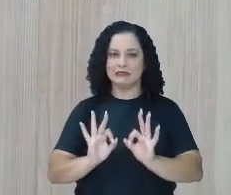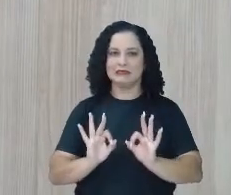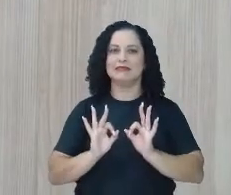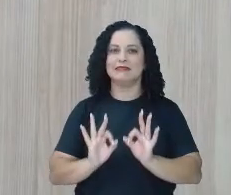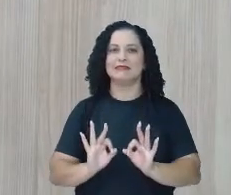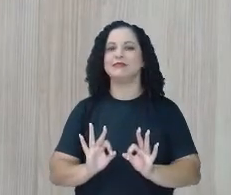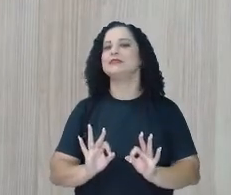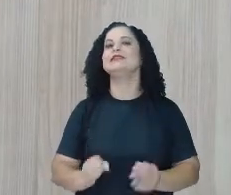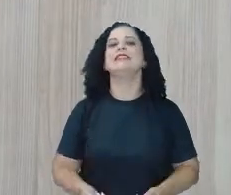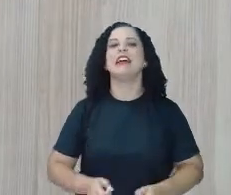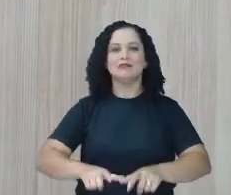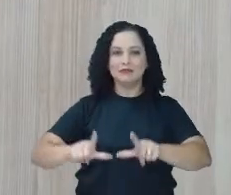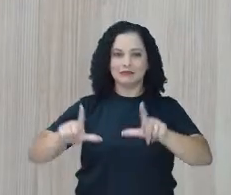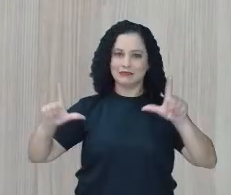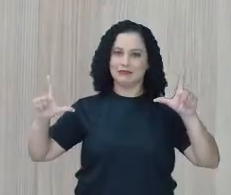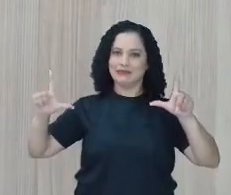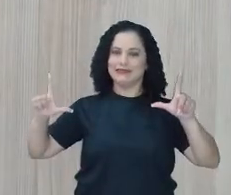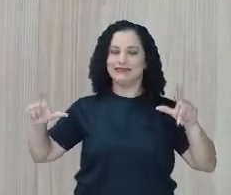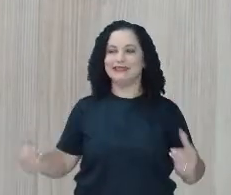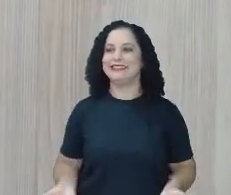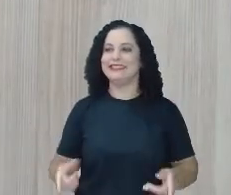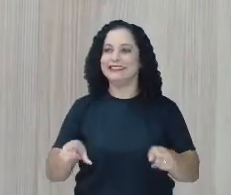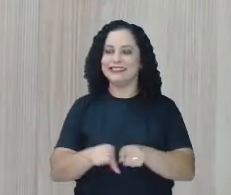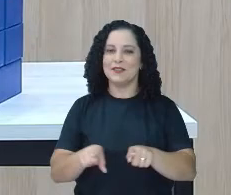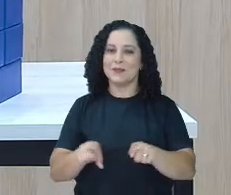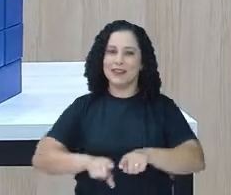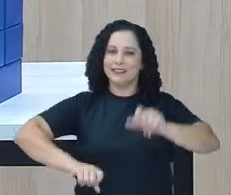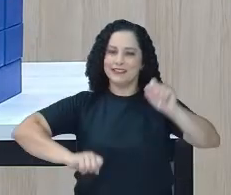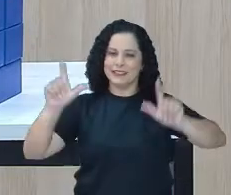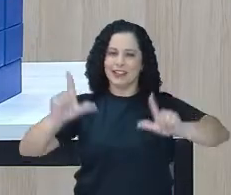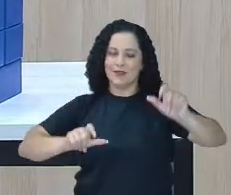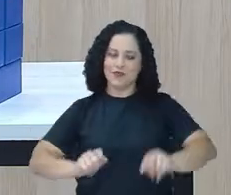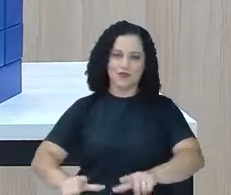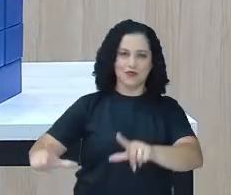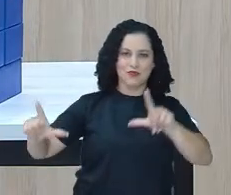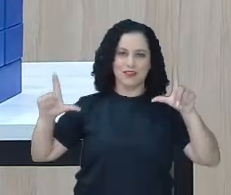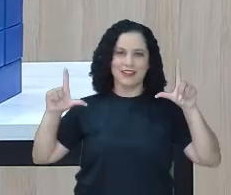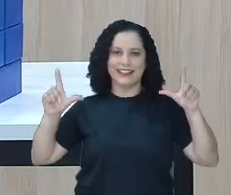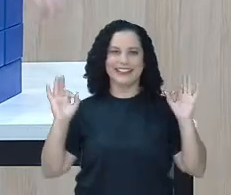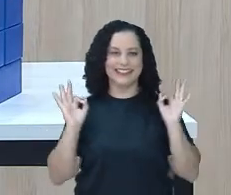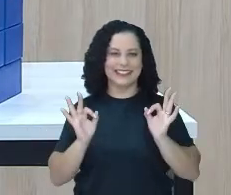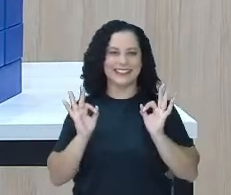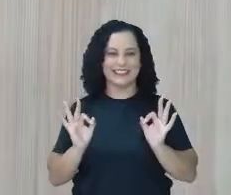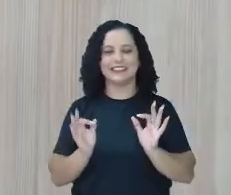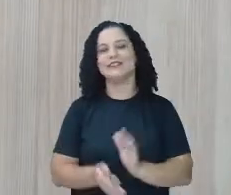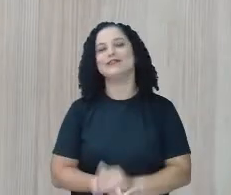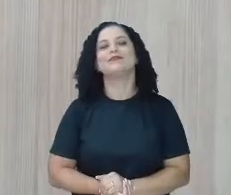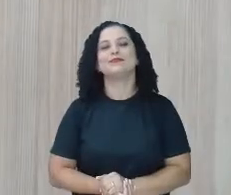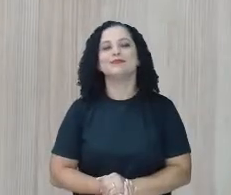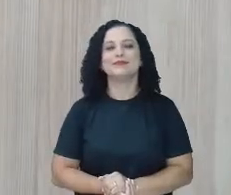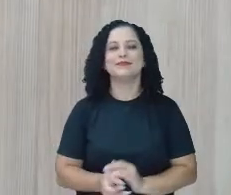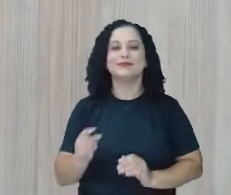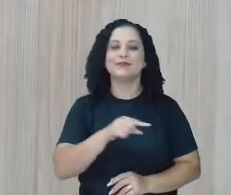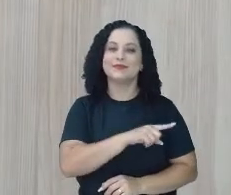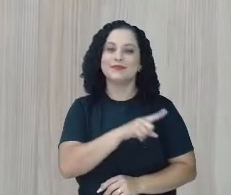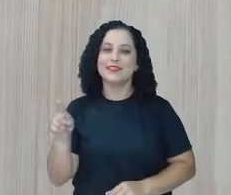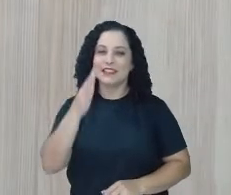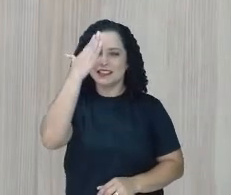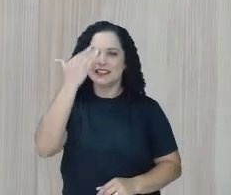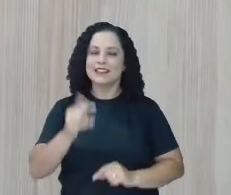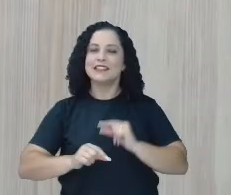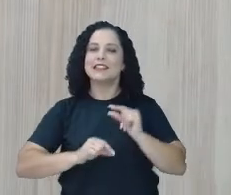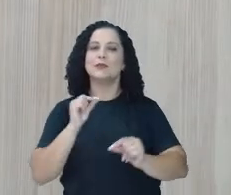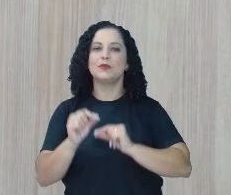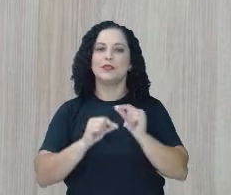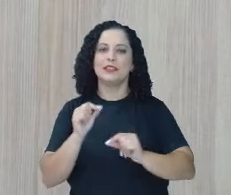ela assim, o Lego e ela e a TV, show de bola. Pessoal, você sabe que o sistema de